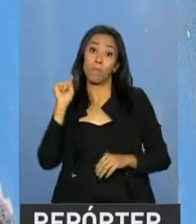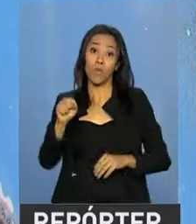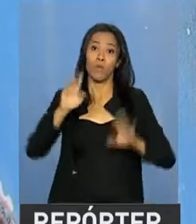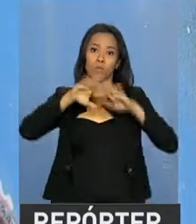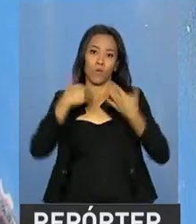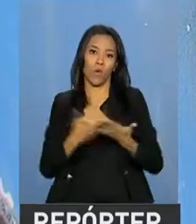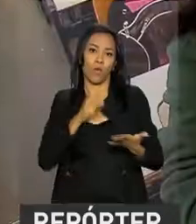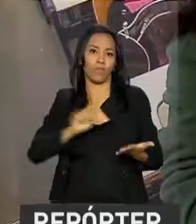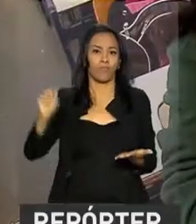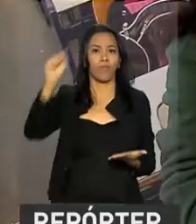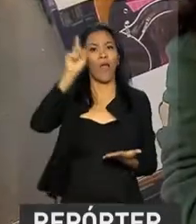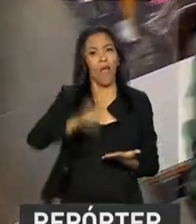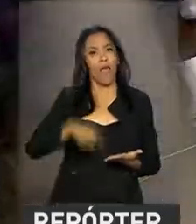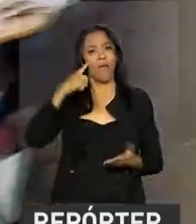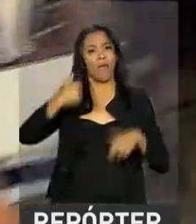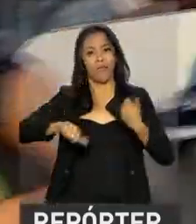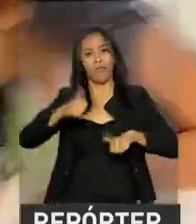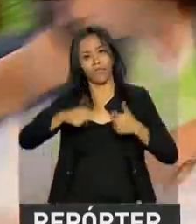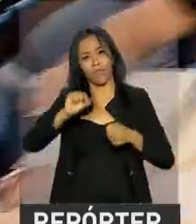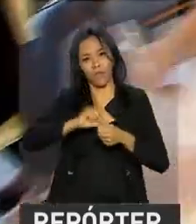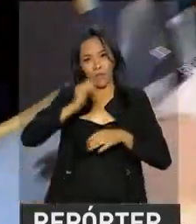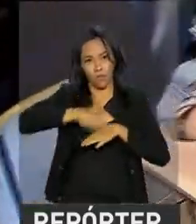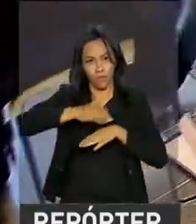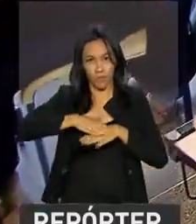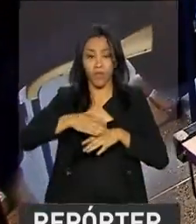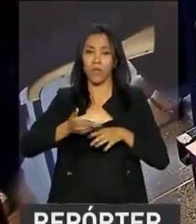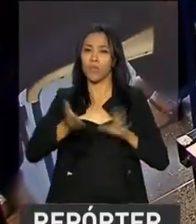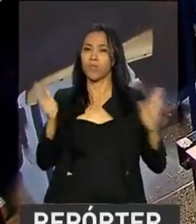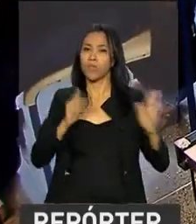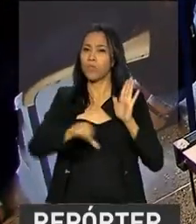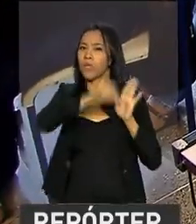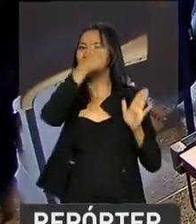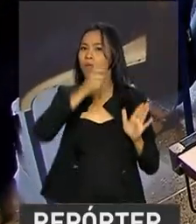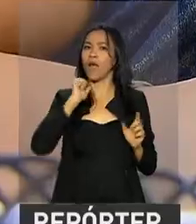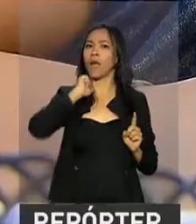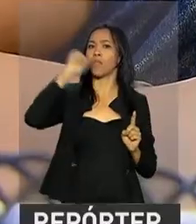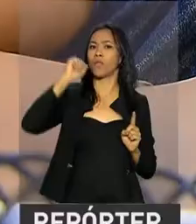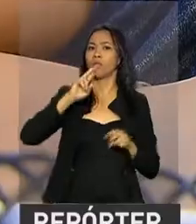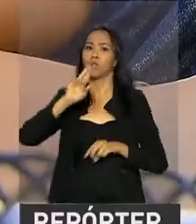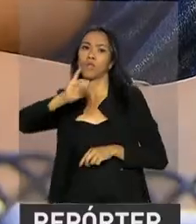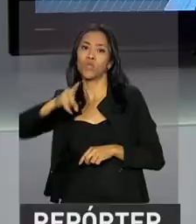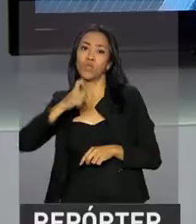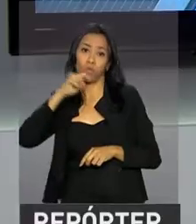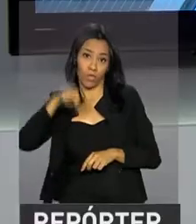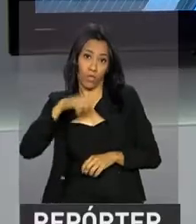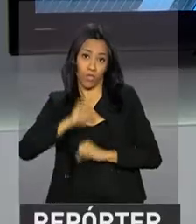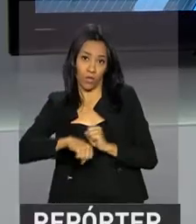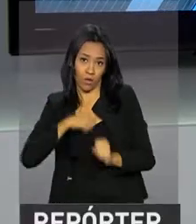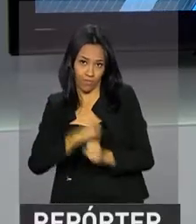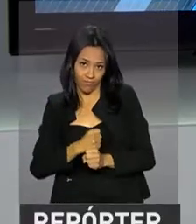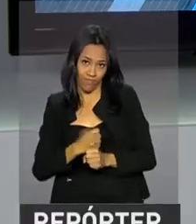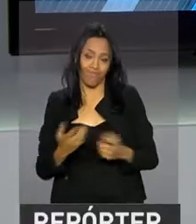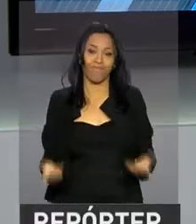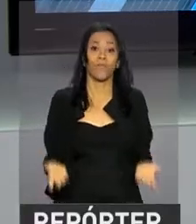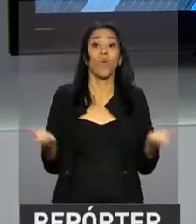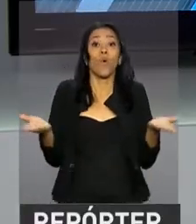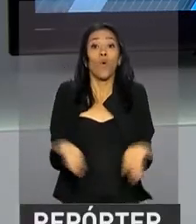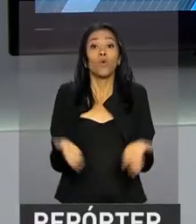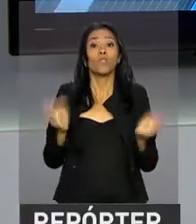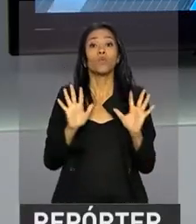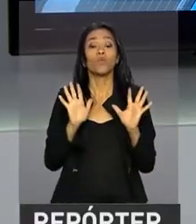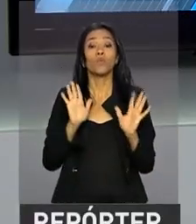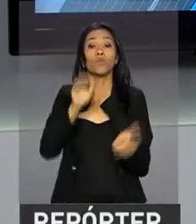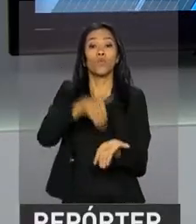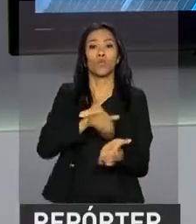avaliação realizada pelo programa a primeira ocorreu entre abril e julho deste ano e hoje é o último dia